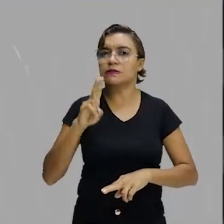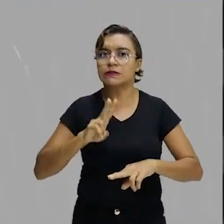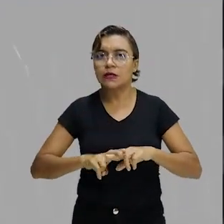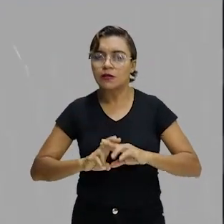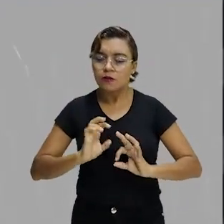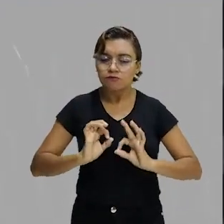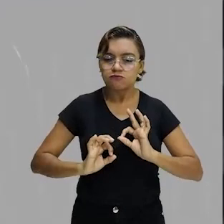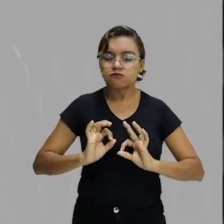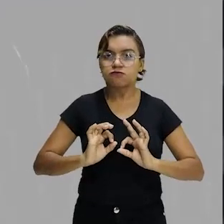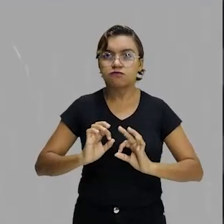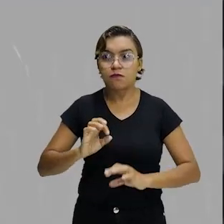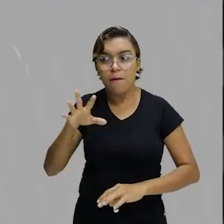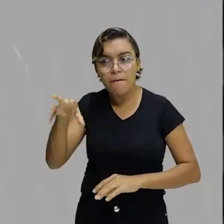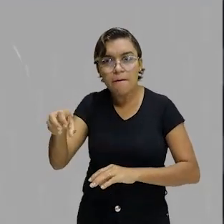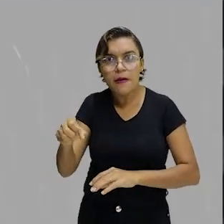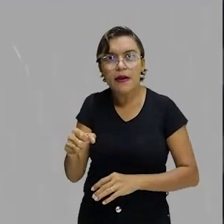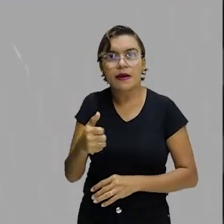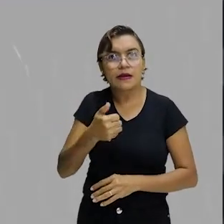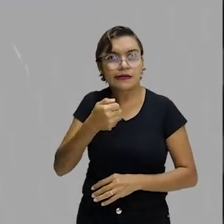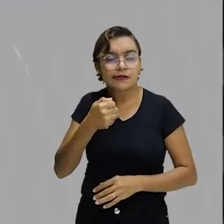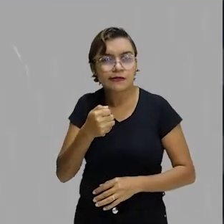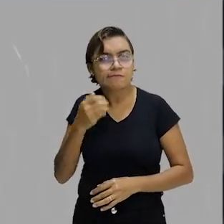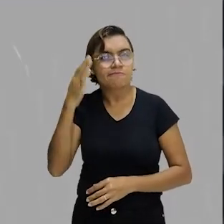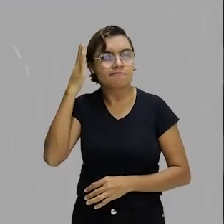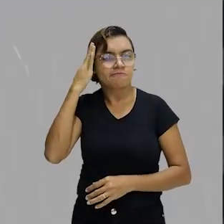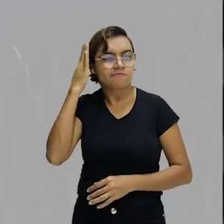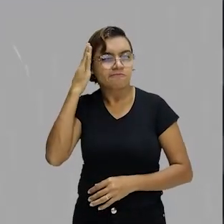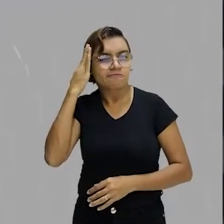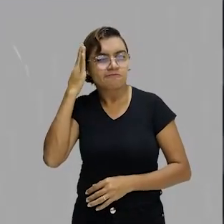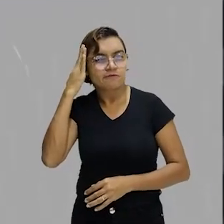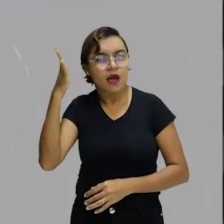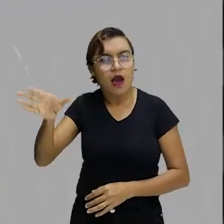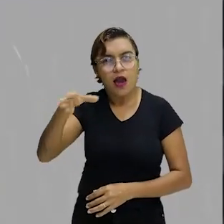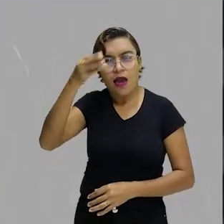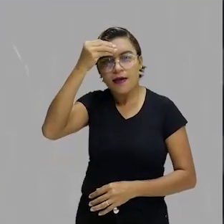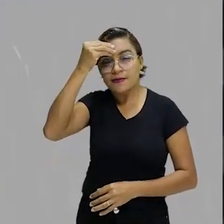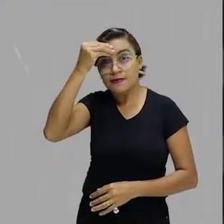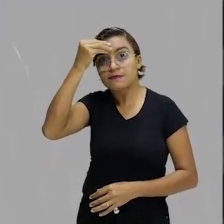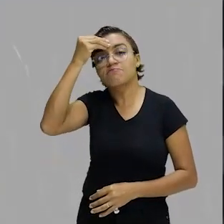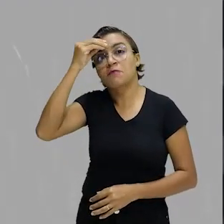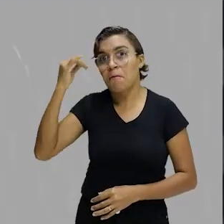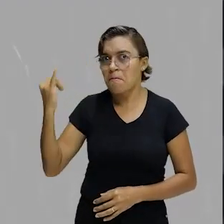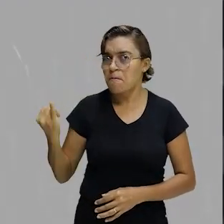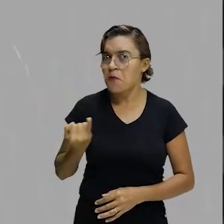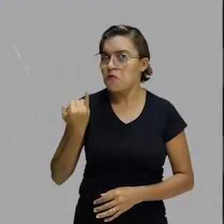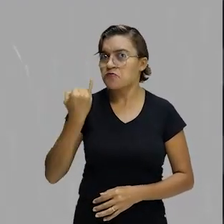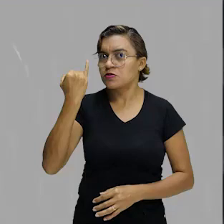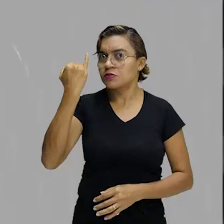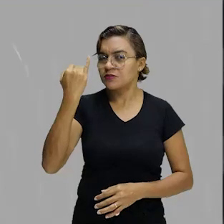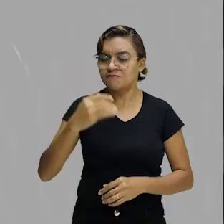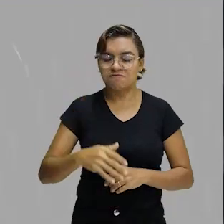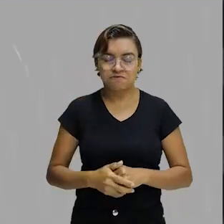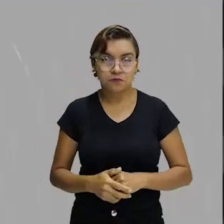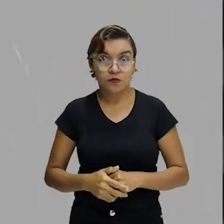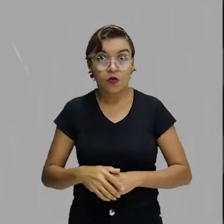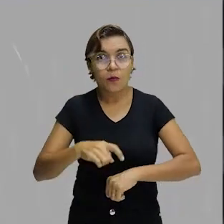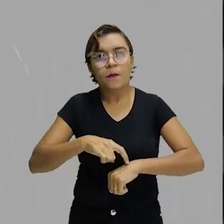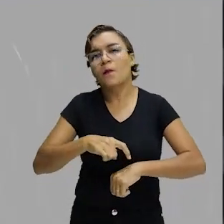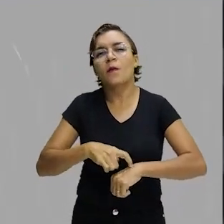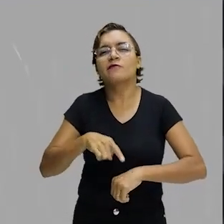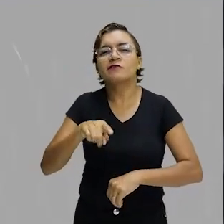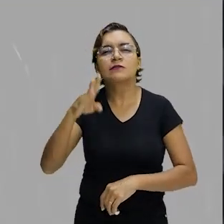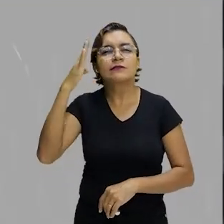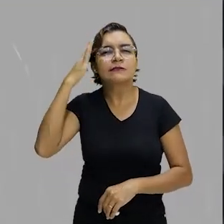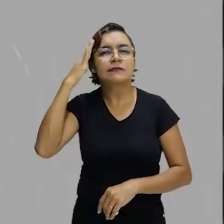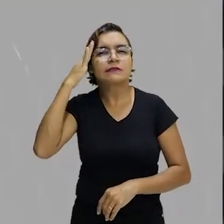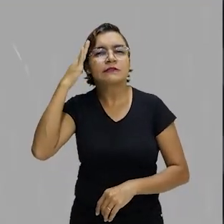direitinho, pega a caneta, entende isso, toma para ti, recebe isso aí, que isso aqui é muito interessante. Quando você consegue